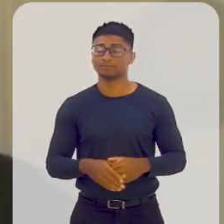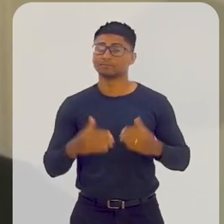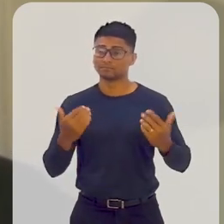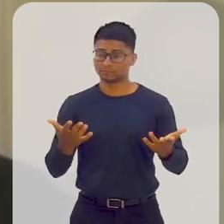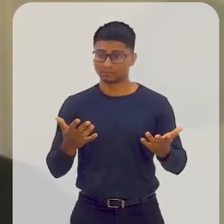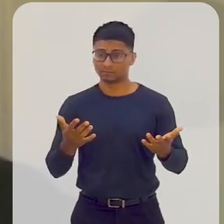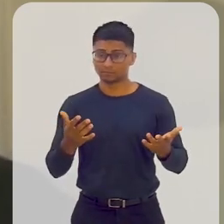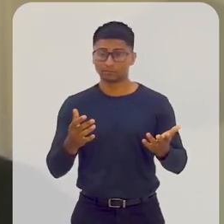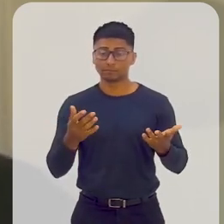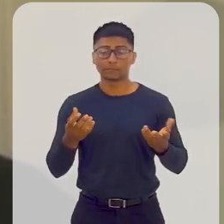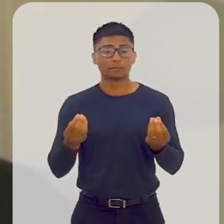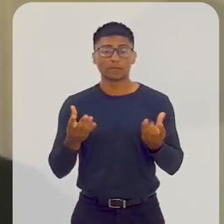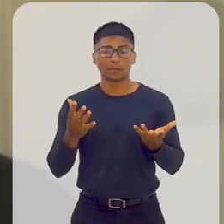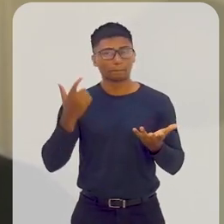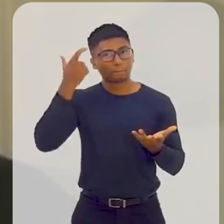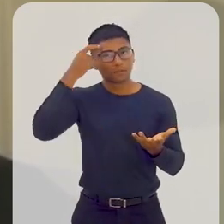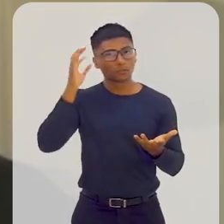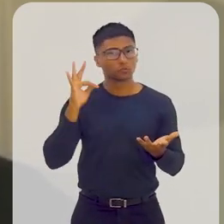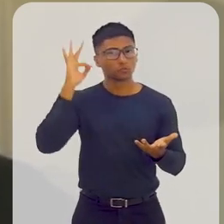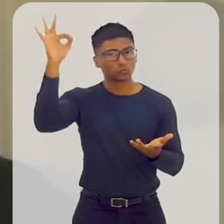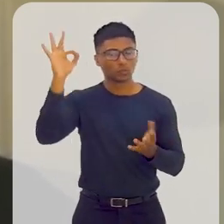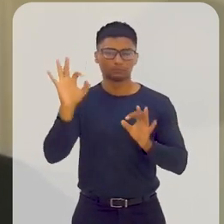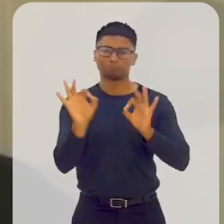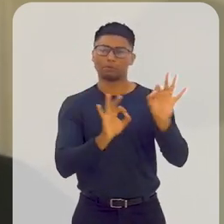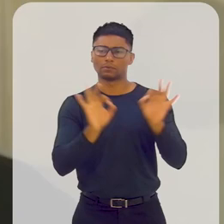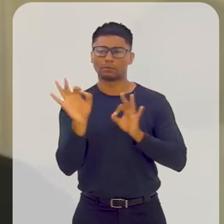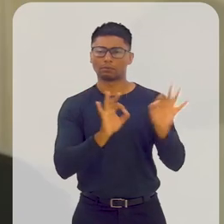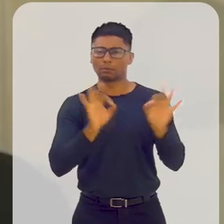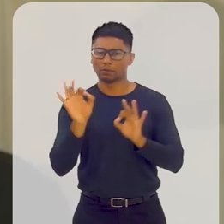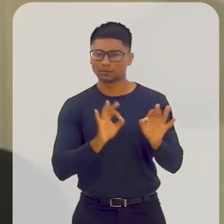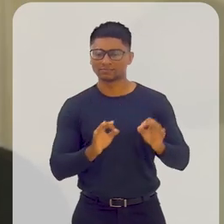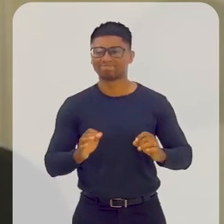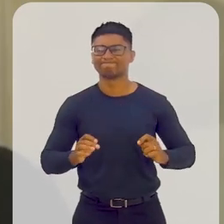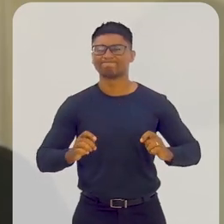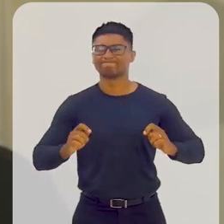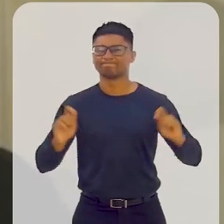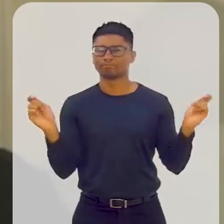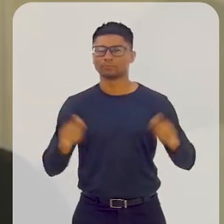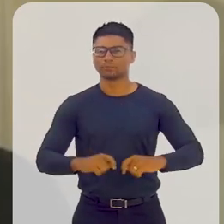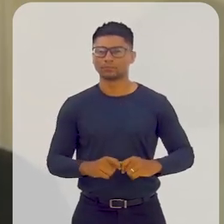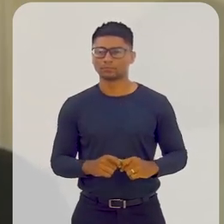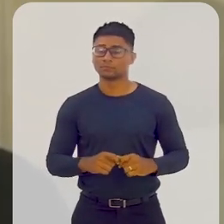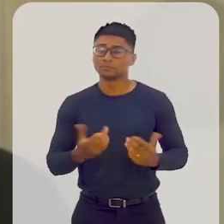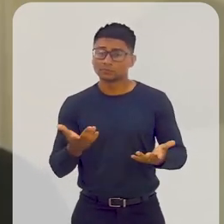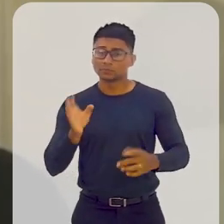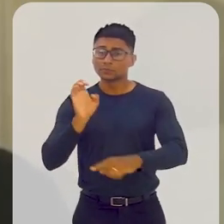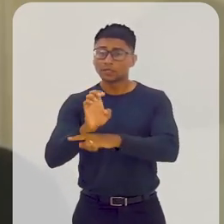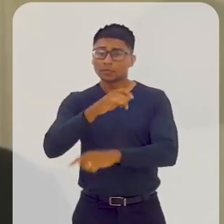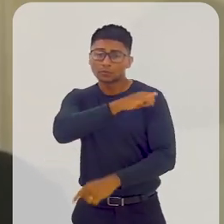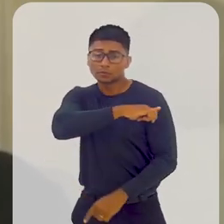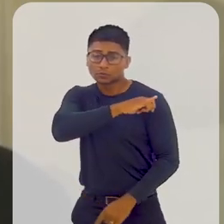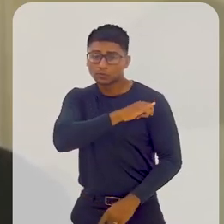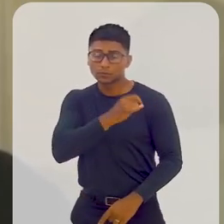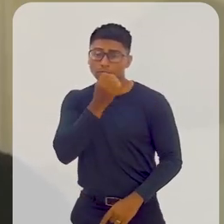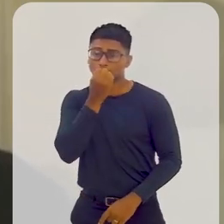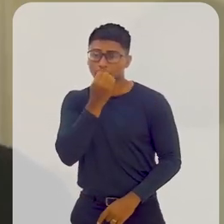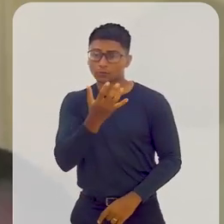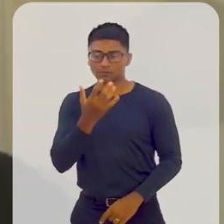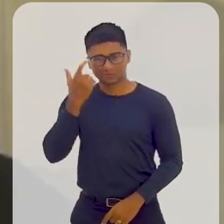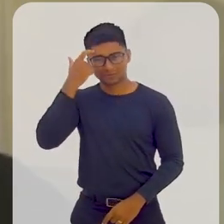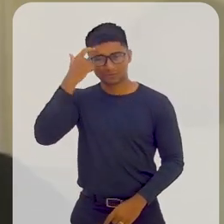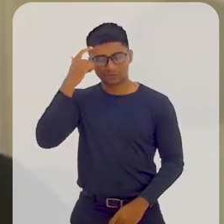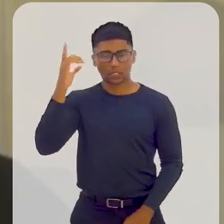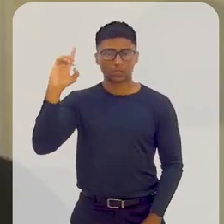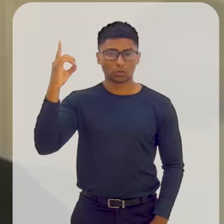de desencadear um projeto de futuro mesmo, né, um projeto de credibilidade, né, e que vai beneficiar o Estado do Rio